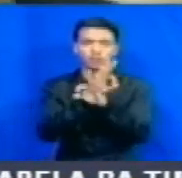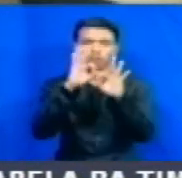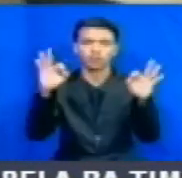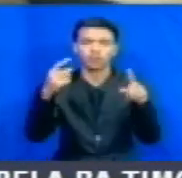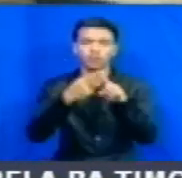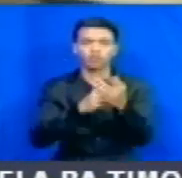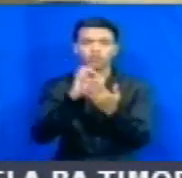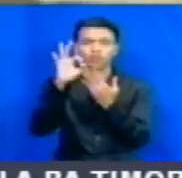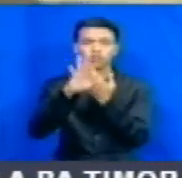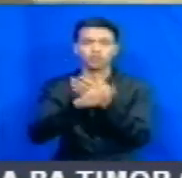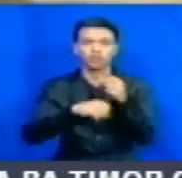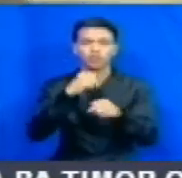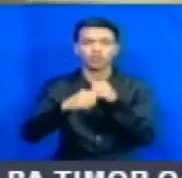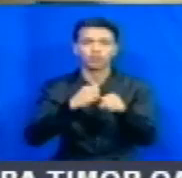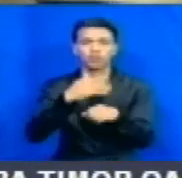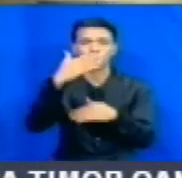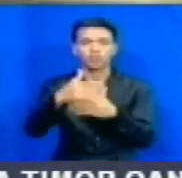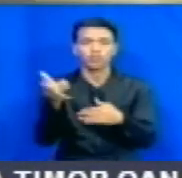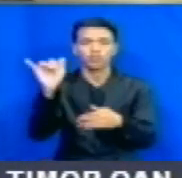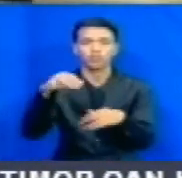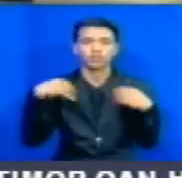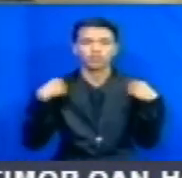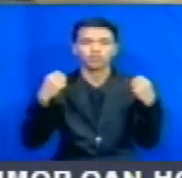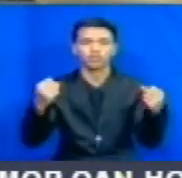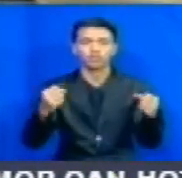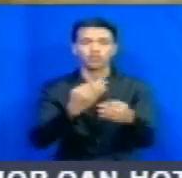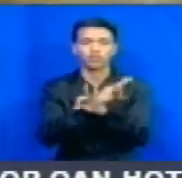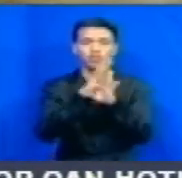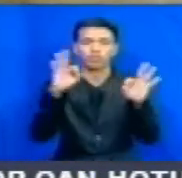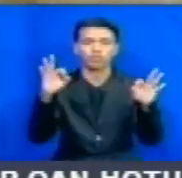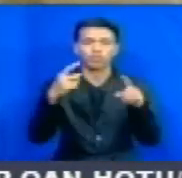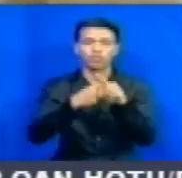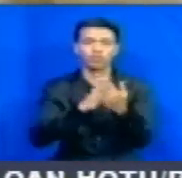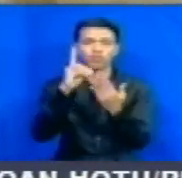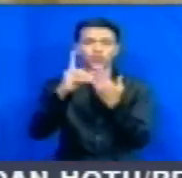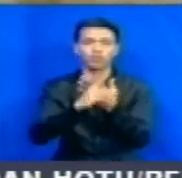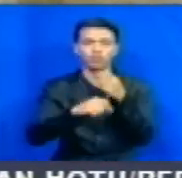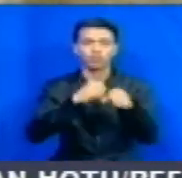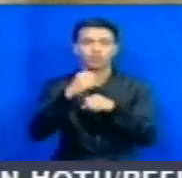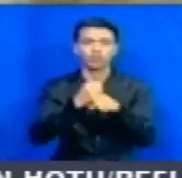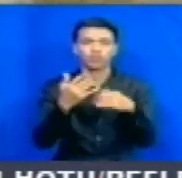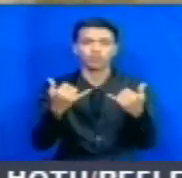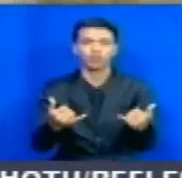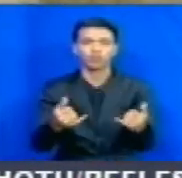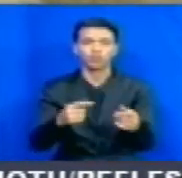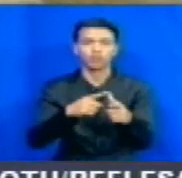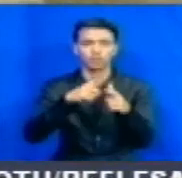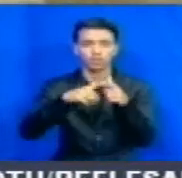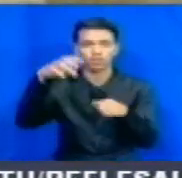fulan fevereiro tinang uim. Mai besira se esforço, atu termina e fulan dezembro tinang ne, antes